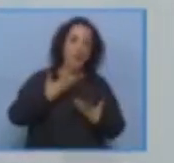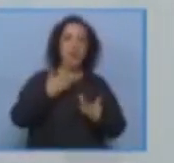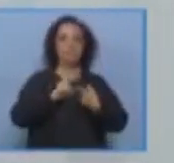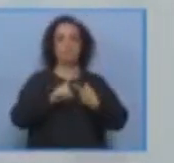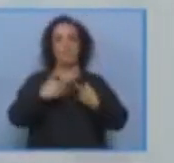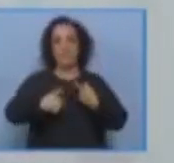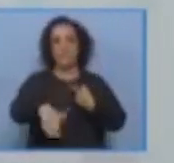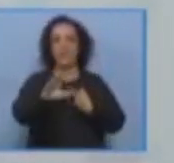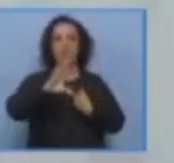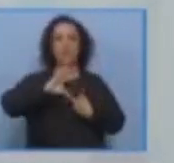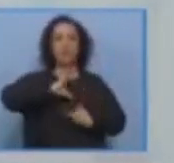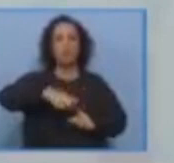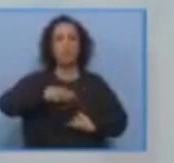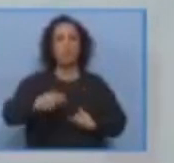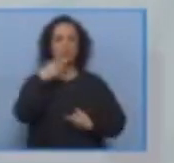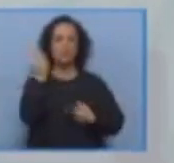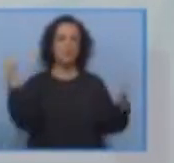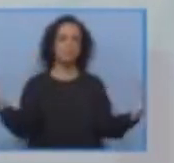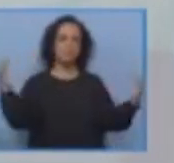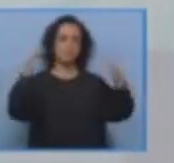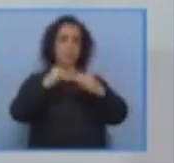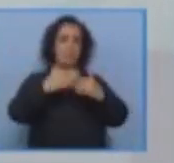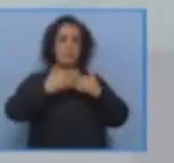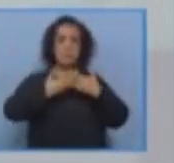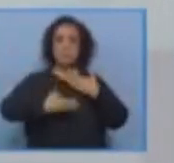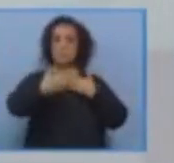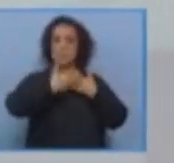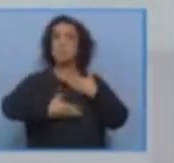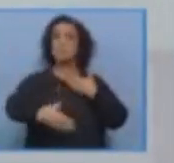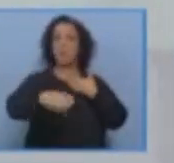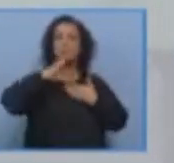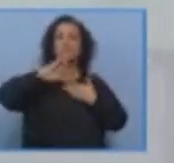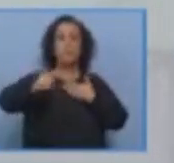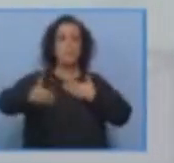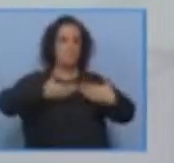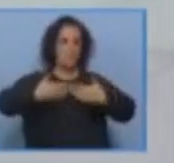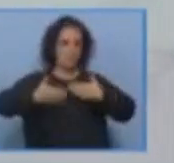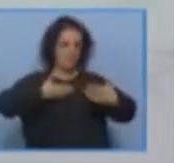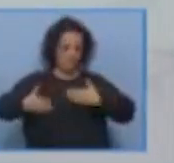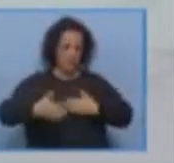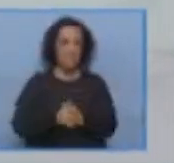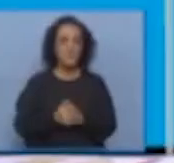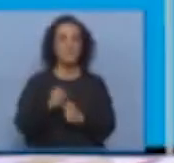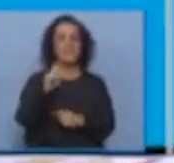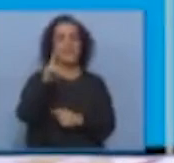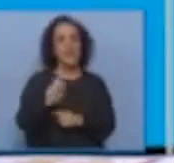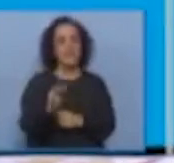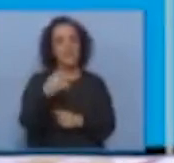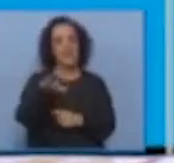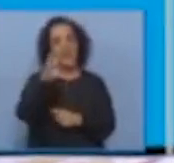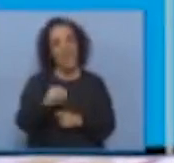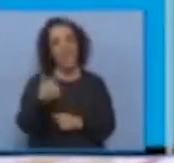encontro mundial de jovens que acontece dentro de algumas semanas no Panamá. Graça Franco, boa tarde, obrigado. Olá, viva. Bom